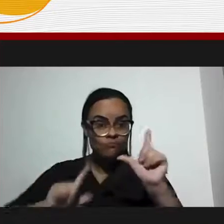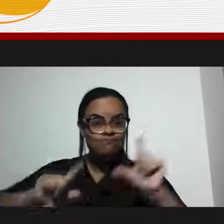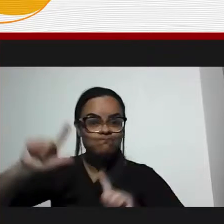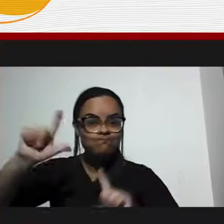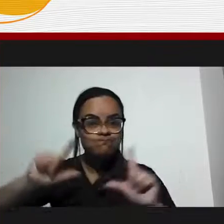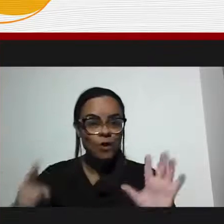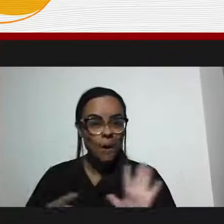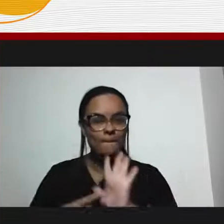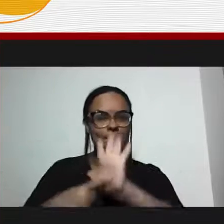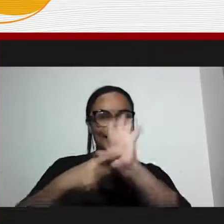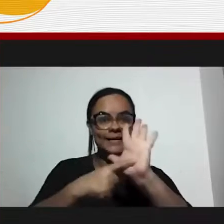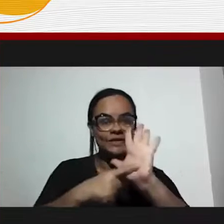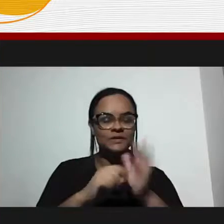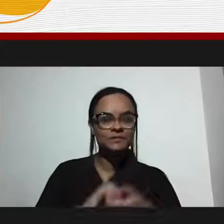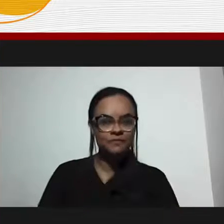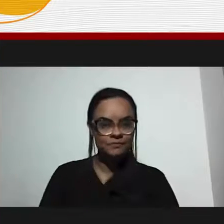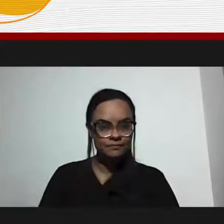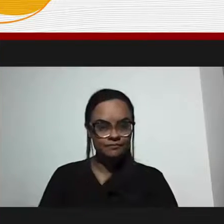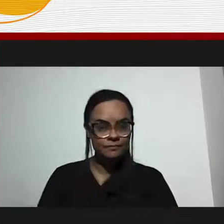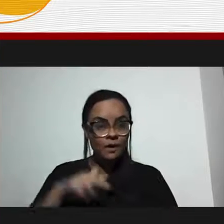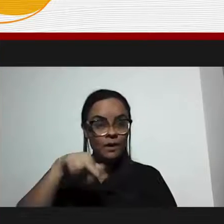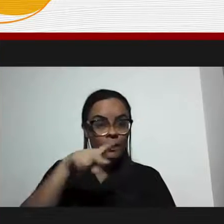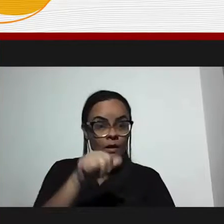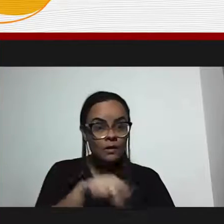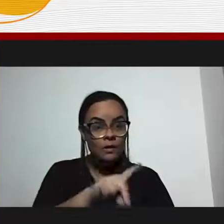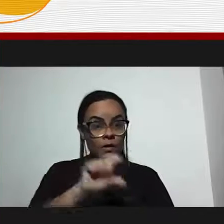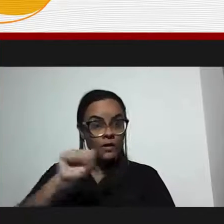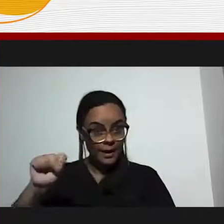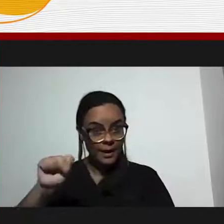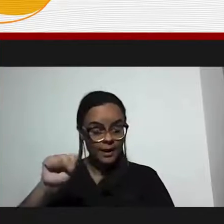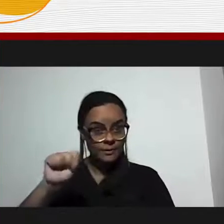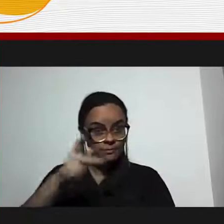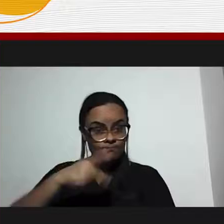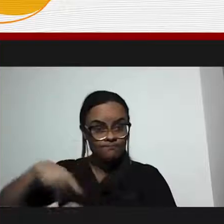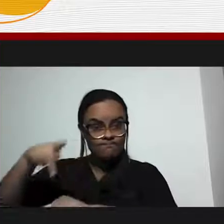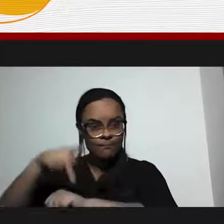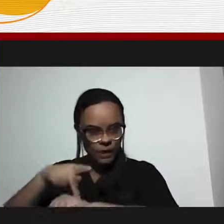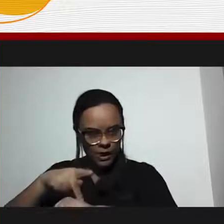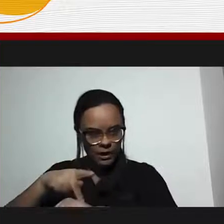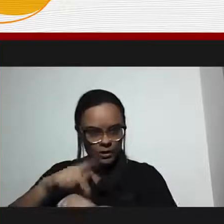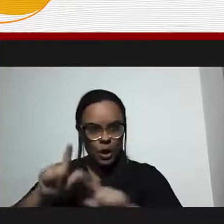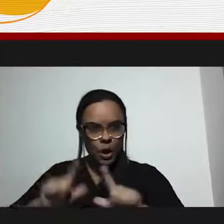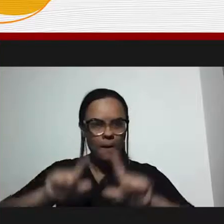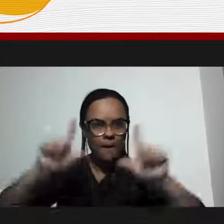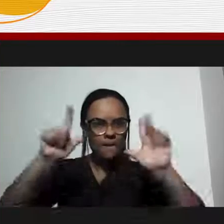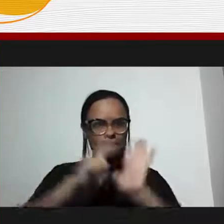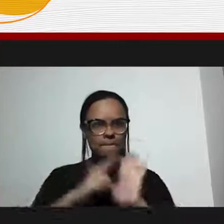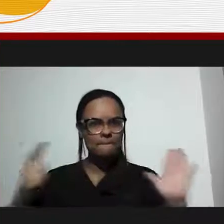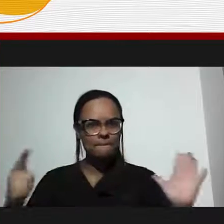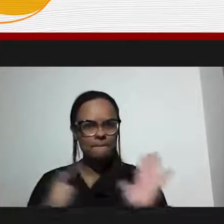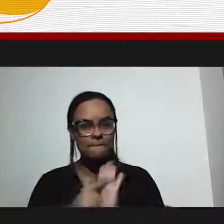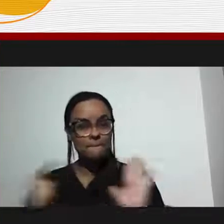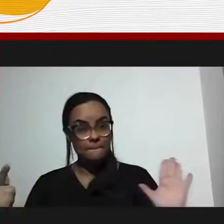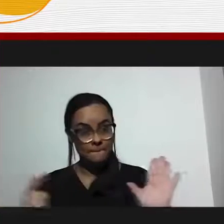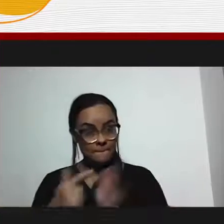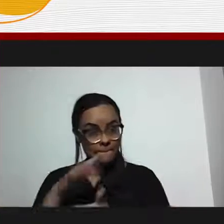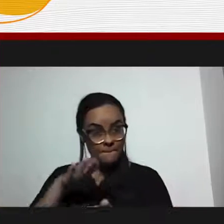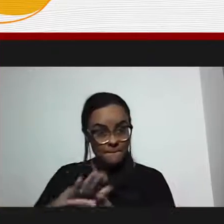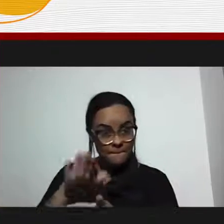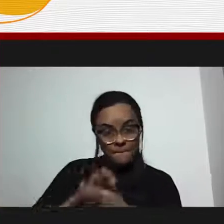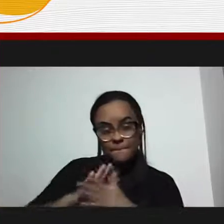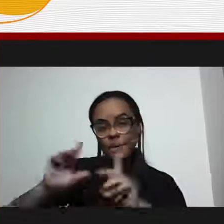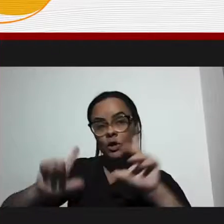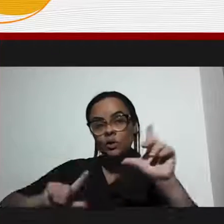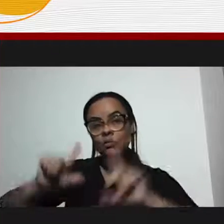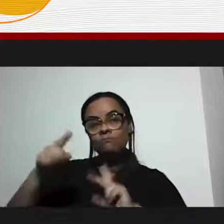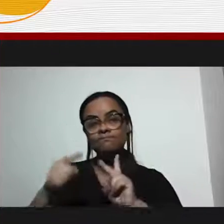Pela primeira vez, lá em Atenas, em 2004, todos os jornais, seja impresso, seja